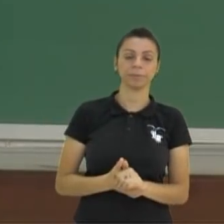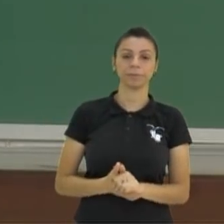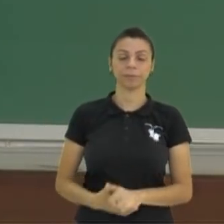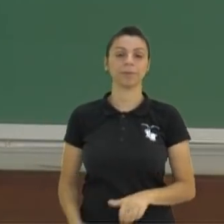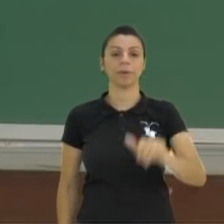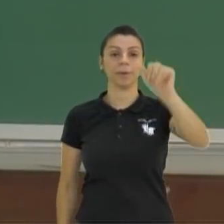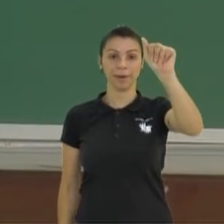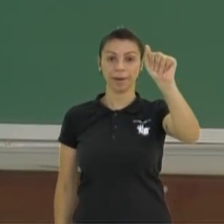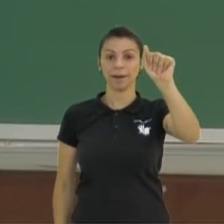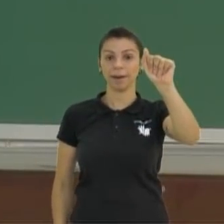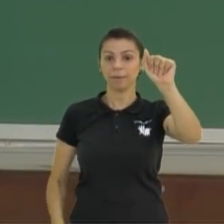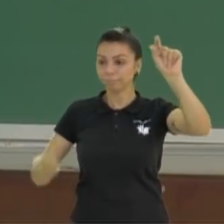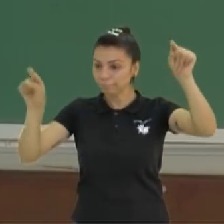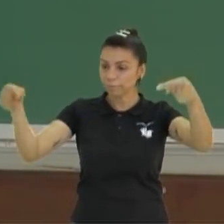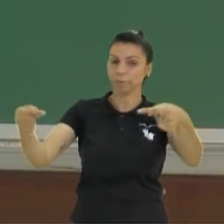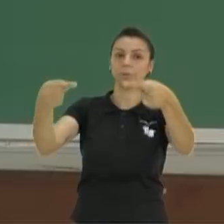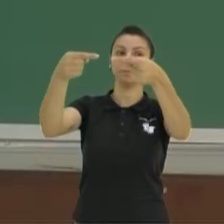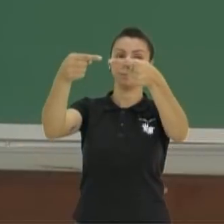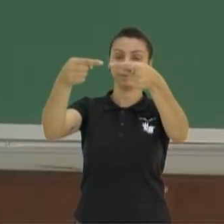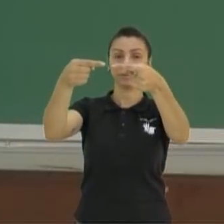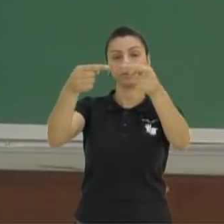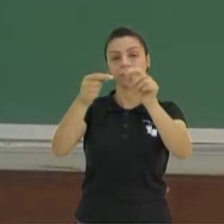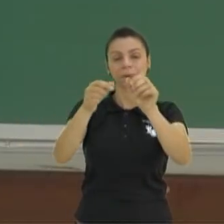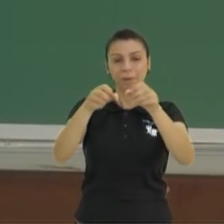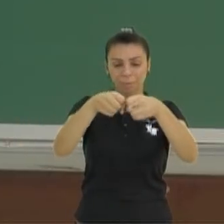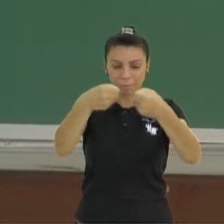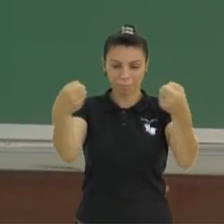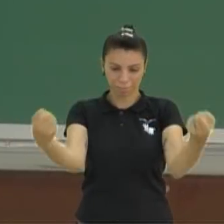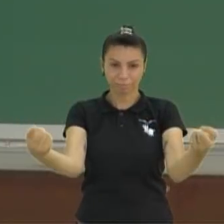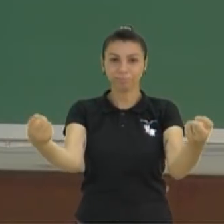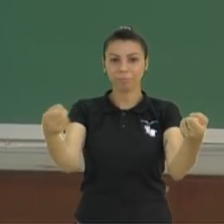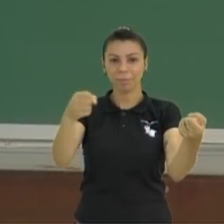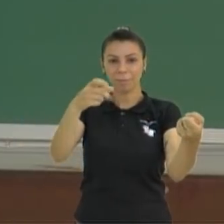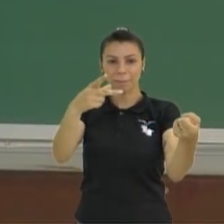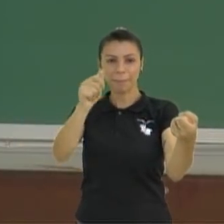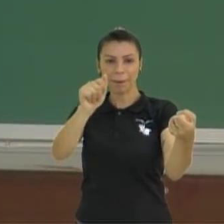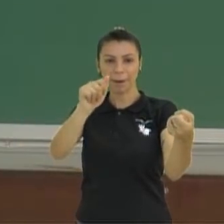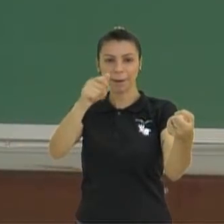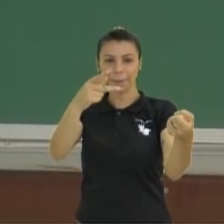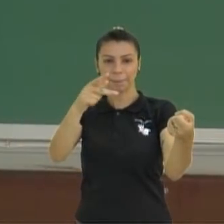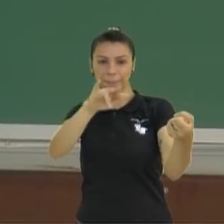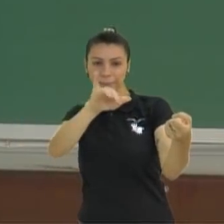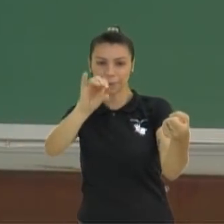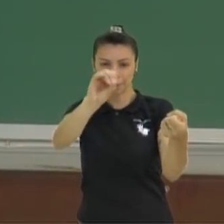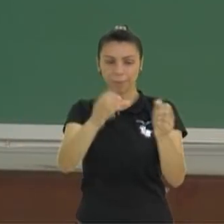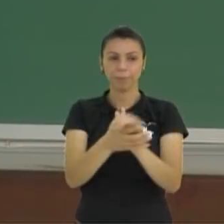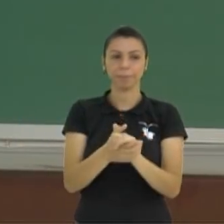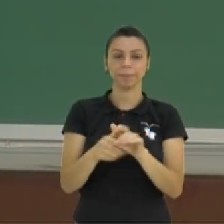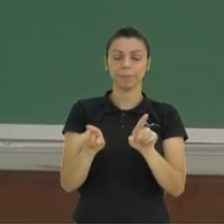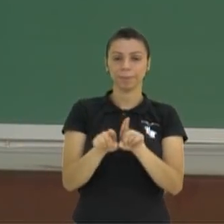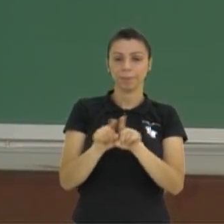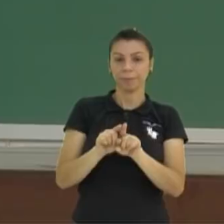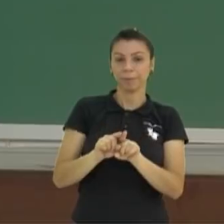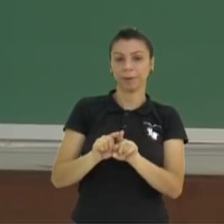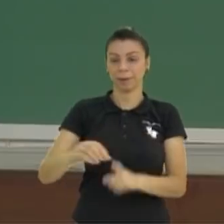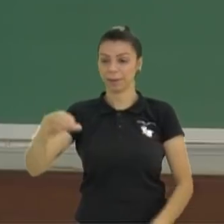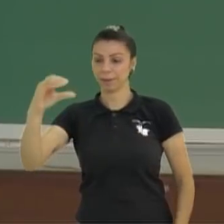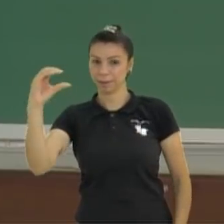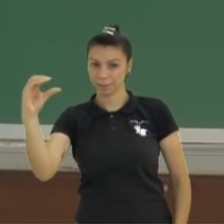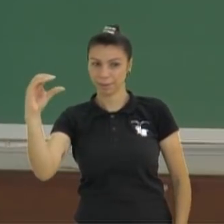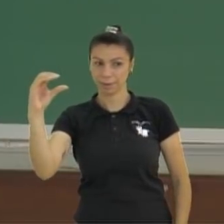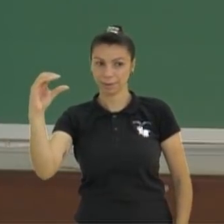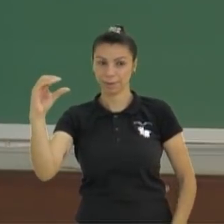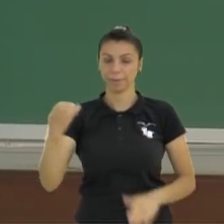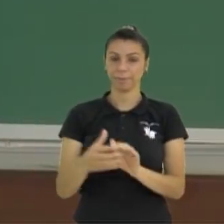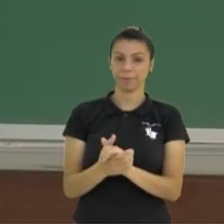letra A, normalmente num papiro assim enrolado. Letra B, o Corão do islamismo. Letra